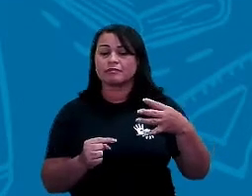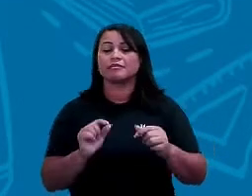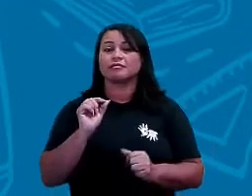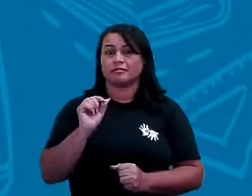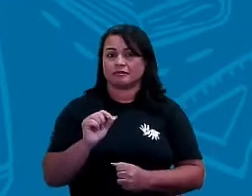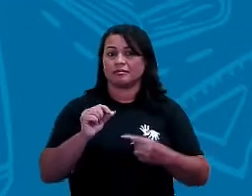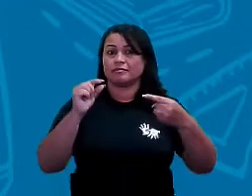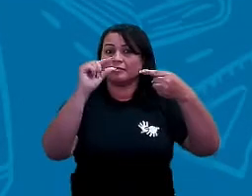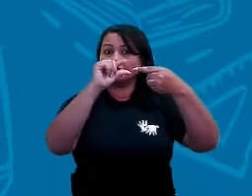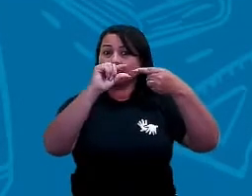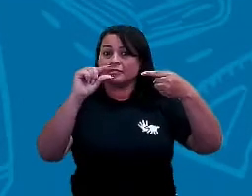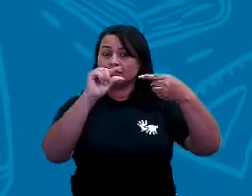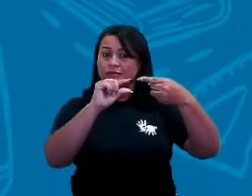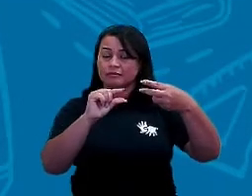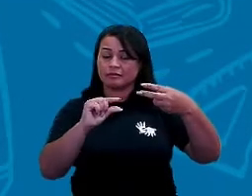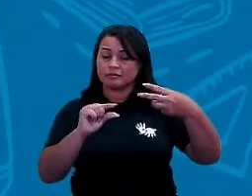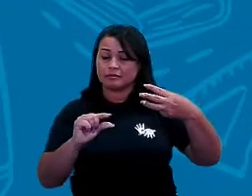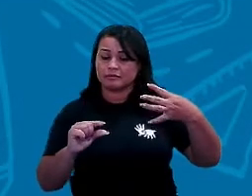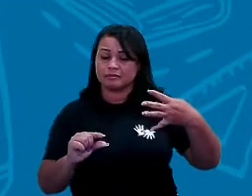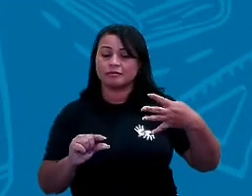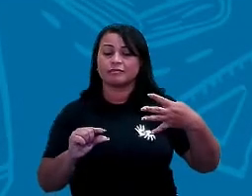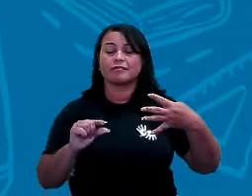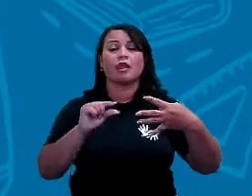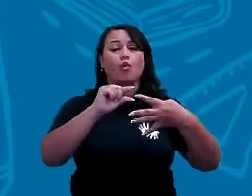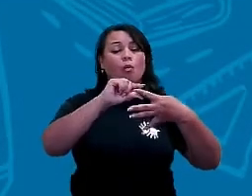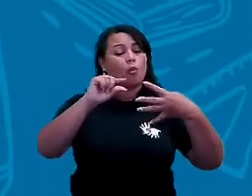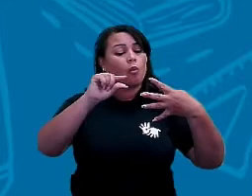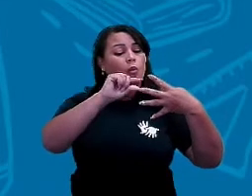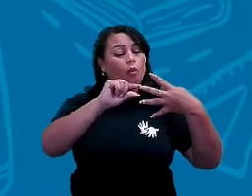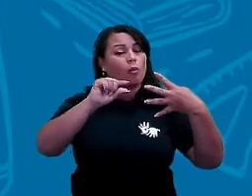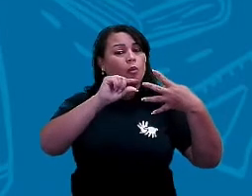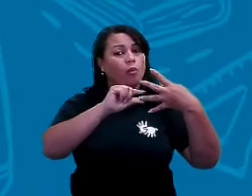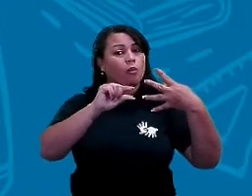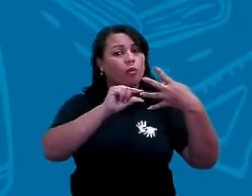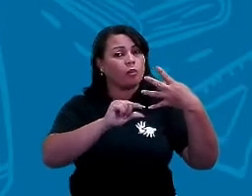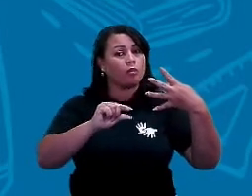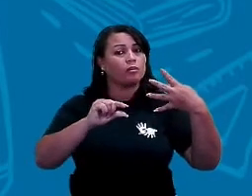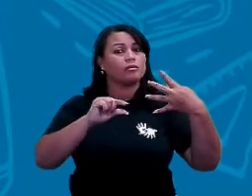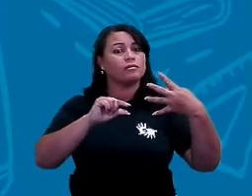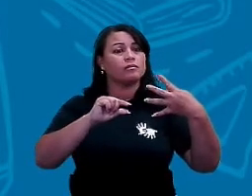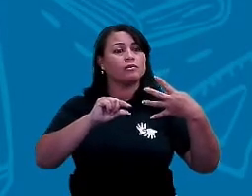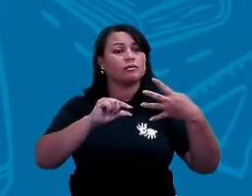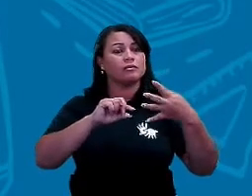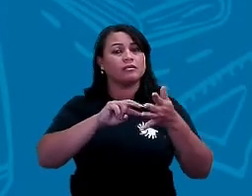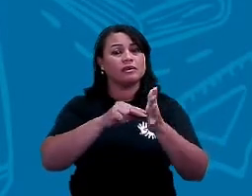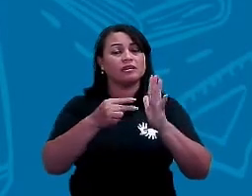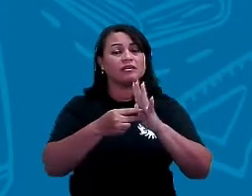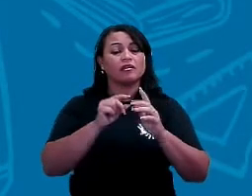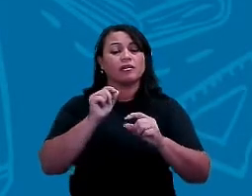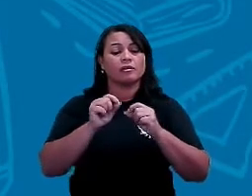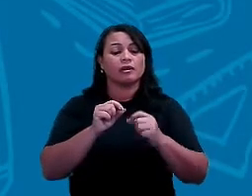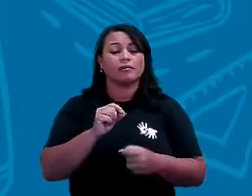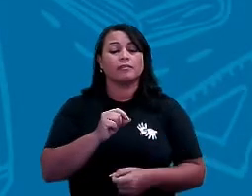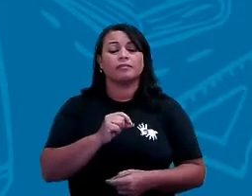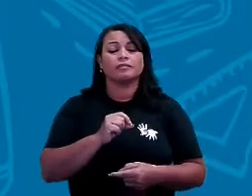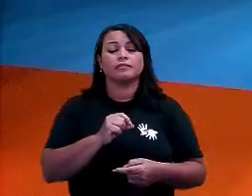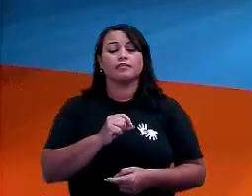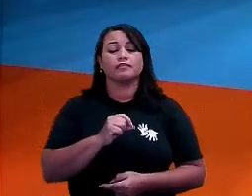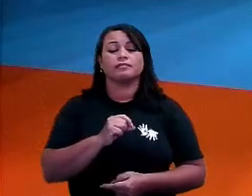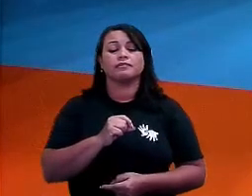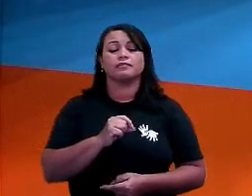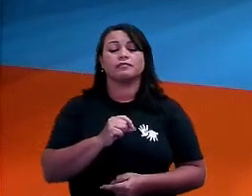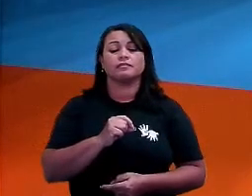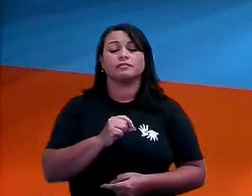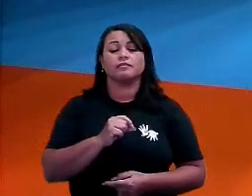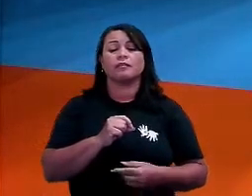conjuntinhos aí, ó. A cada 4 linhas, né, eu tenho um conjuntinho. Acompanha comigo aqui, ó. Cada